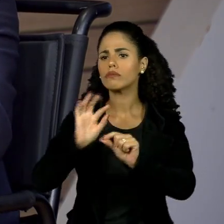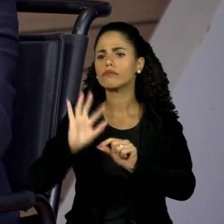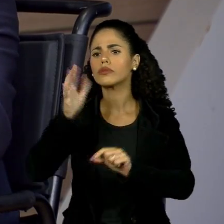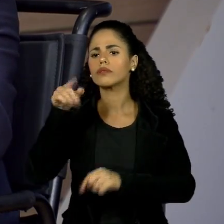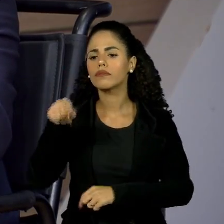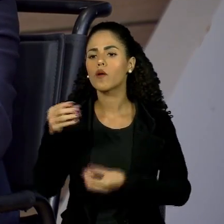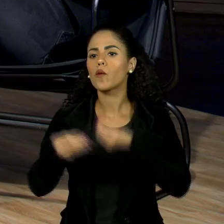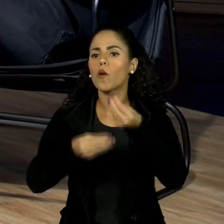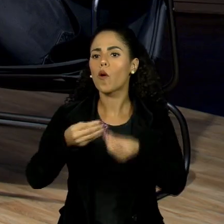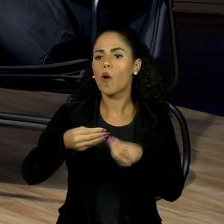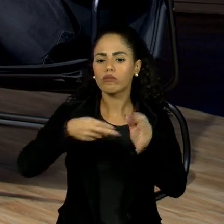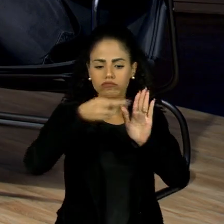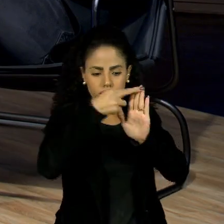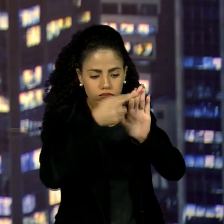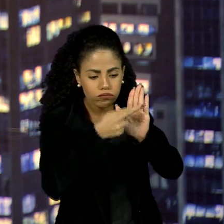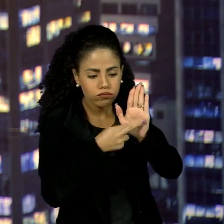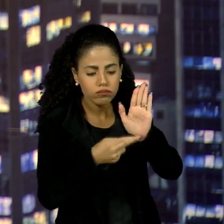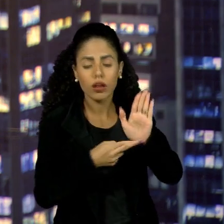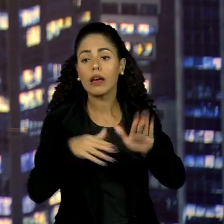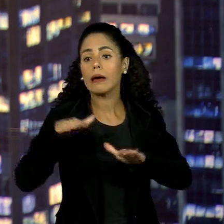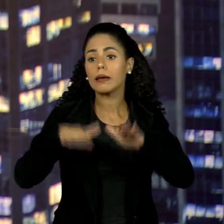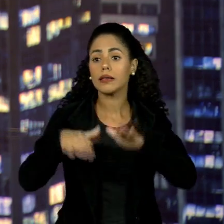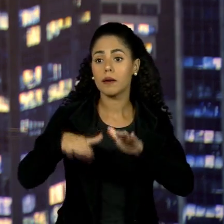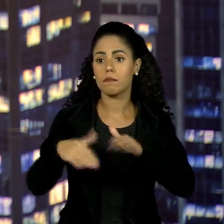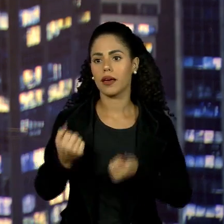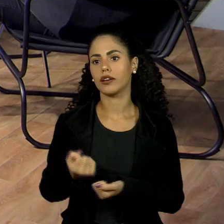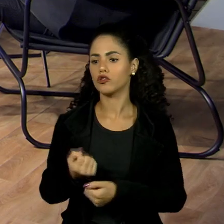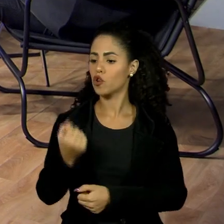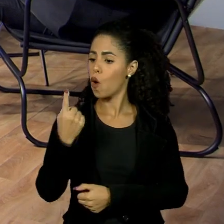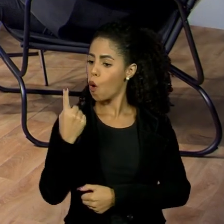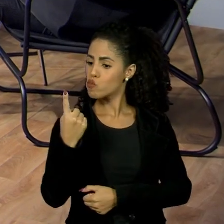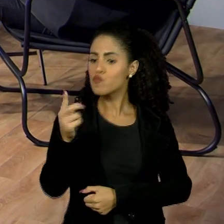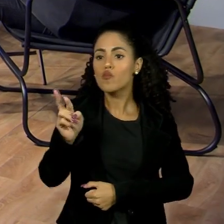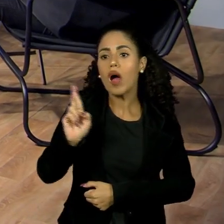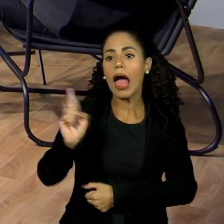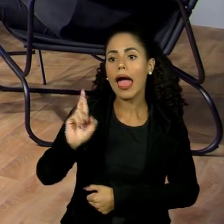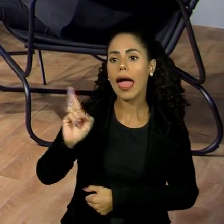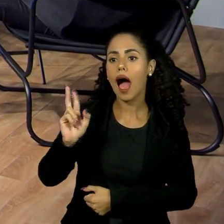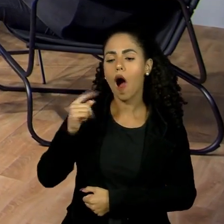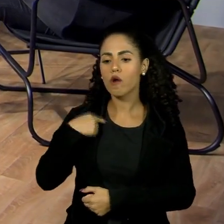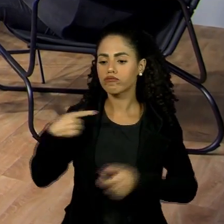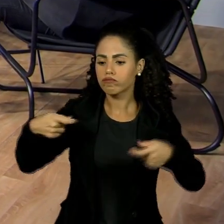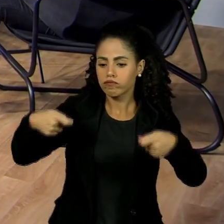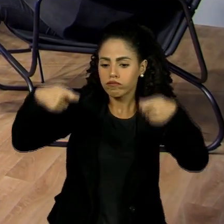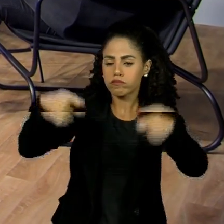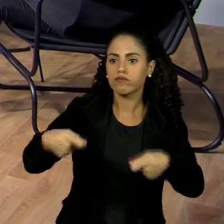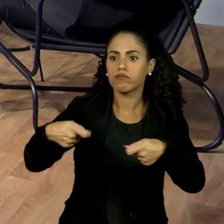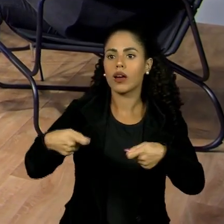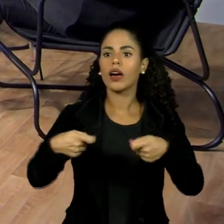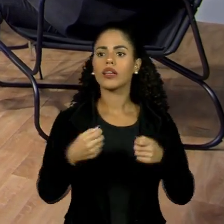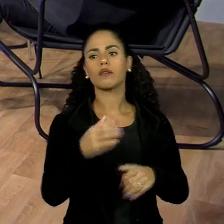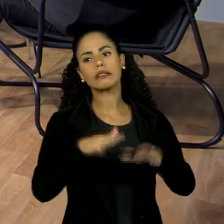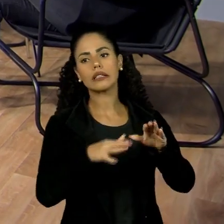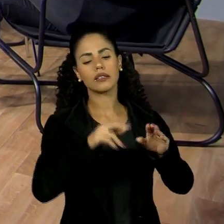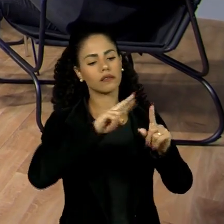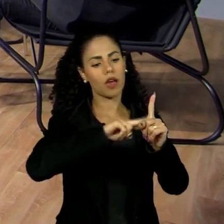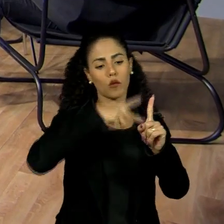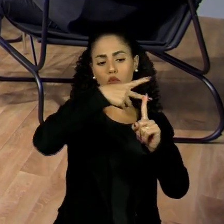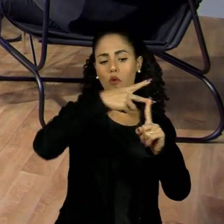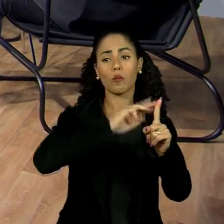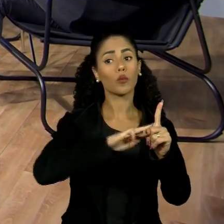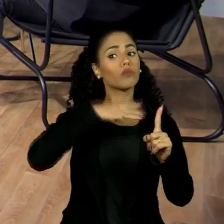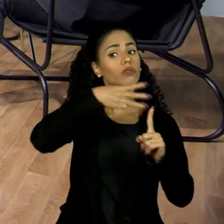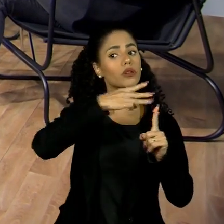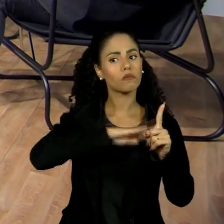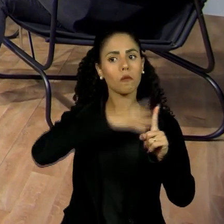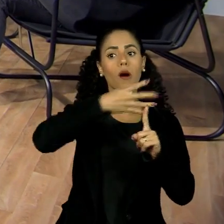é definido por um resultado randômico. Se você colocar R$1, você tem que saber que se você ganhar, você vai ganhar 1 vezes 4, 1 vezes 3,